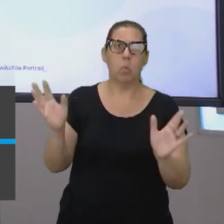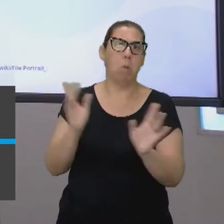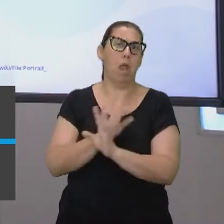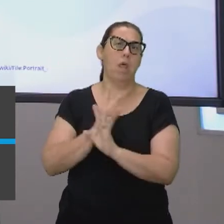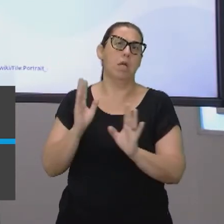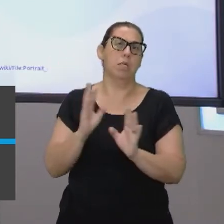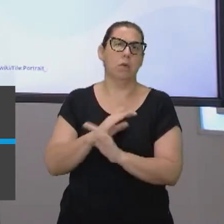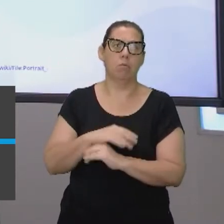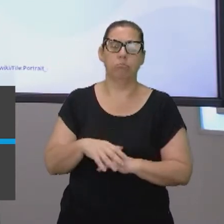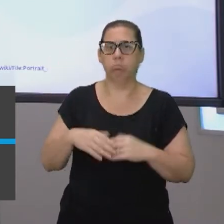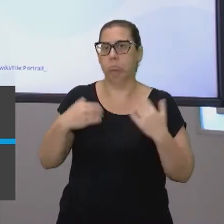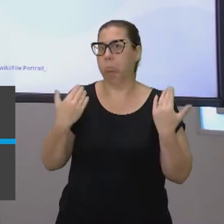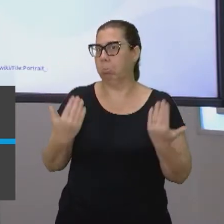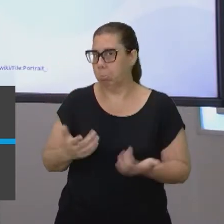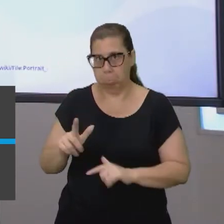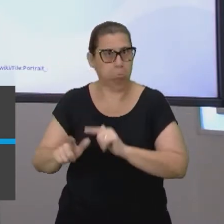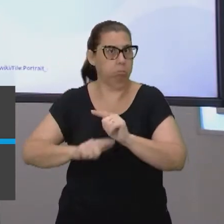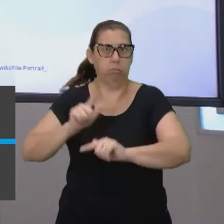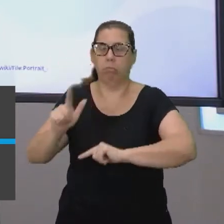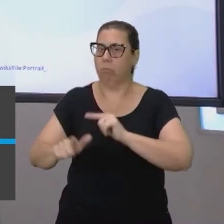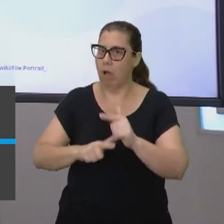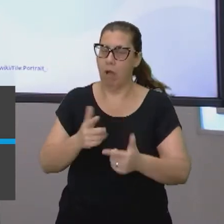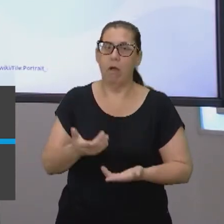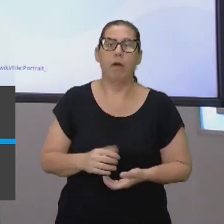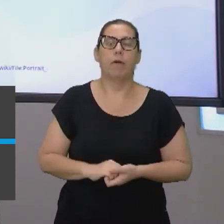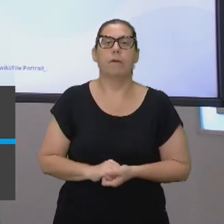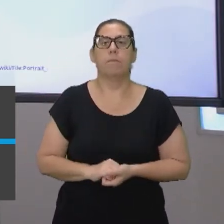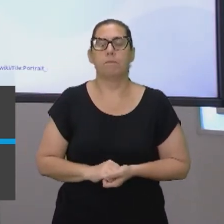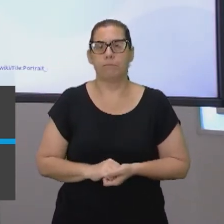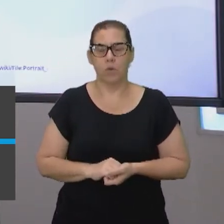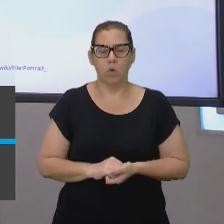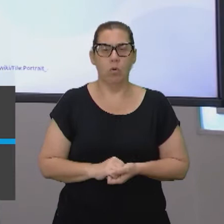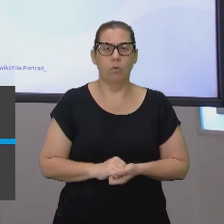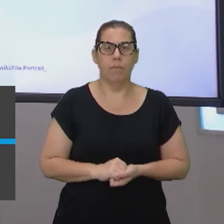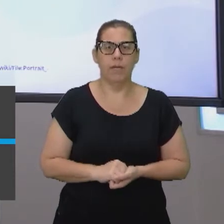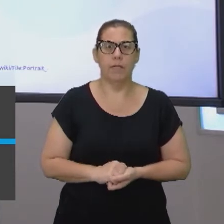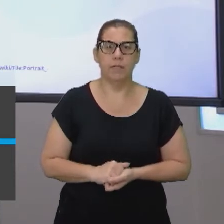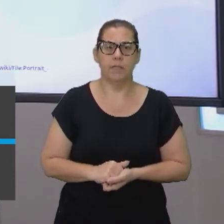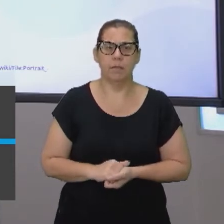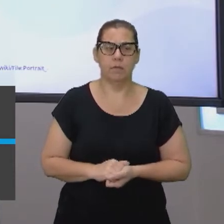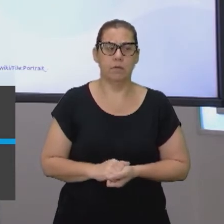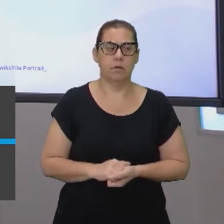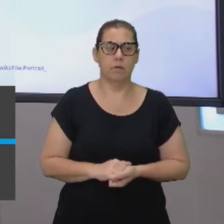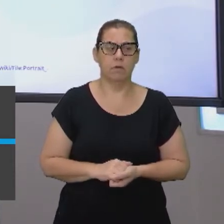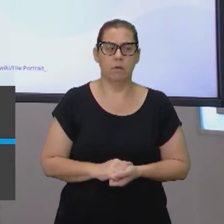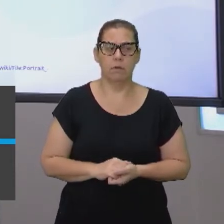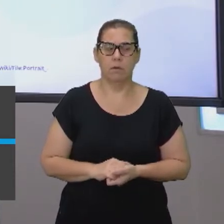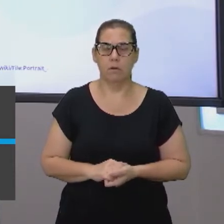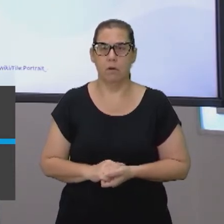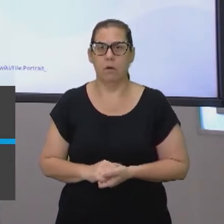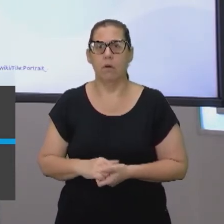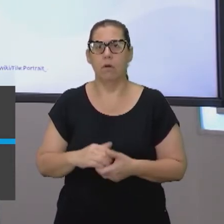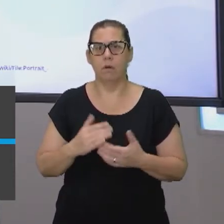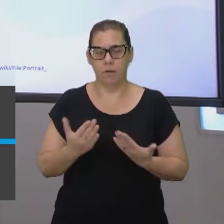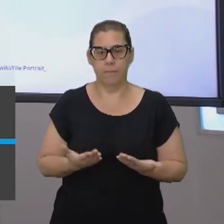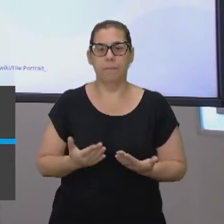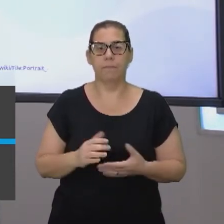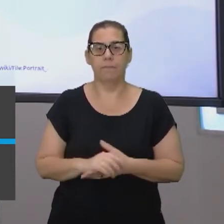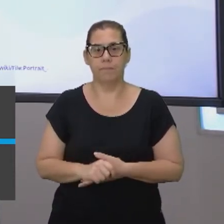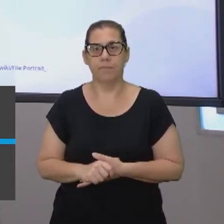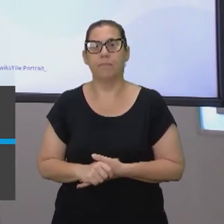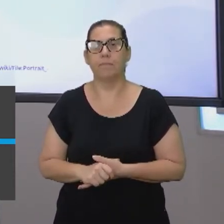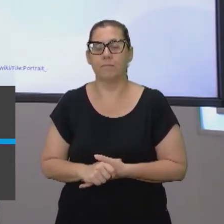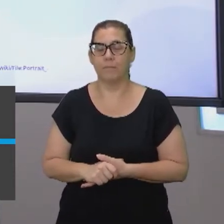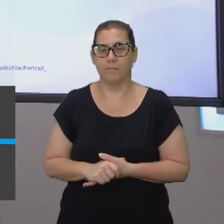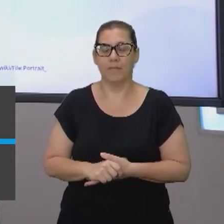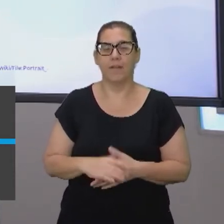disso, e eu acho que para ele falar disso hoje, ele também teve que se basear nos estudos antigos mesmos que